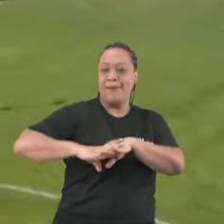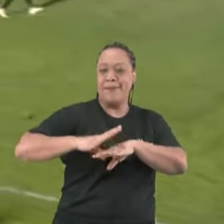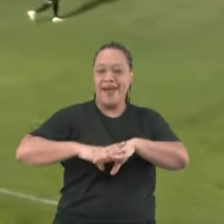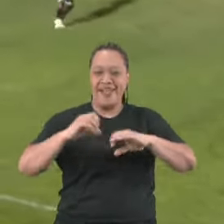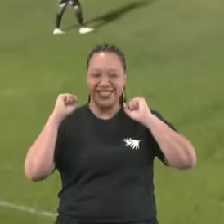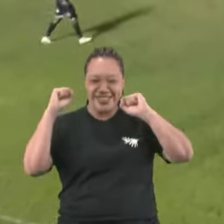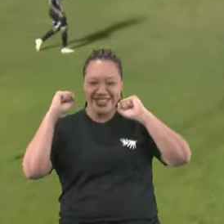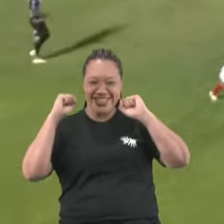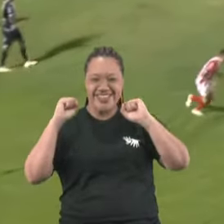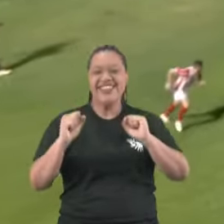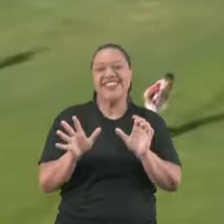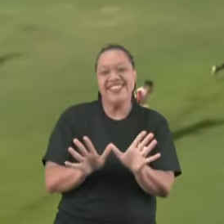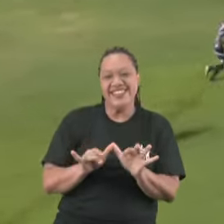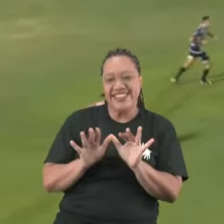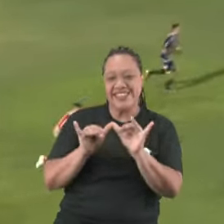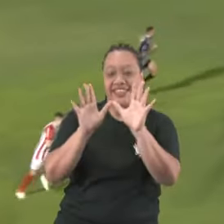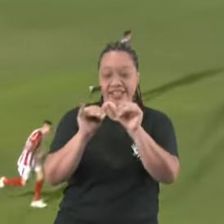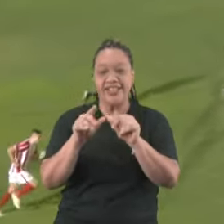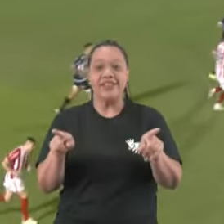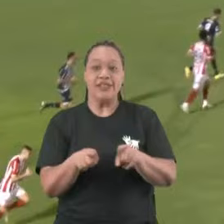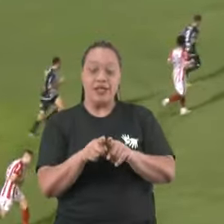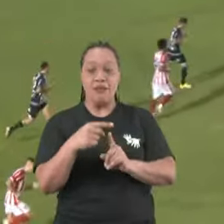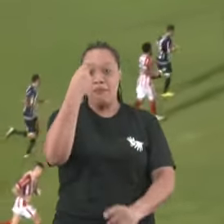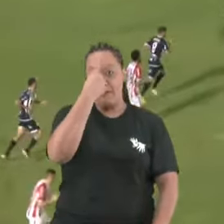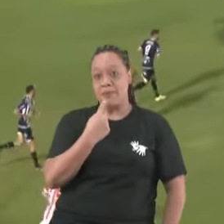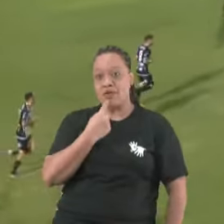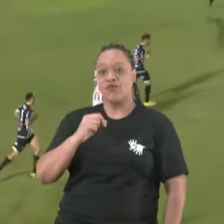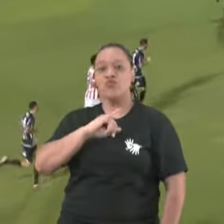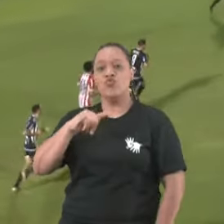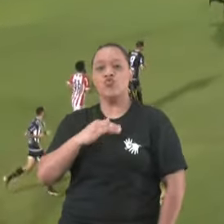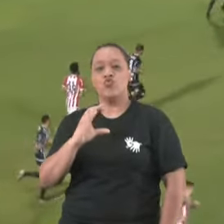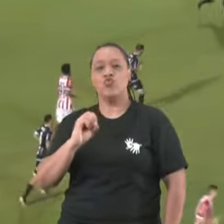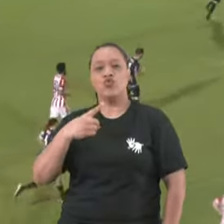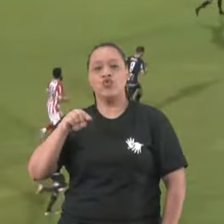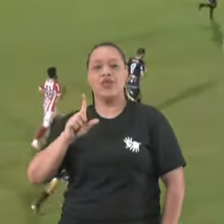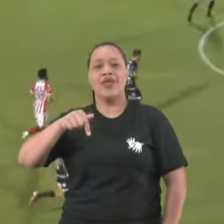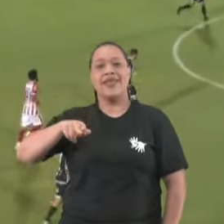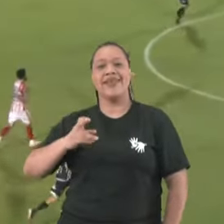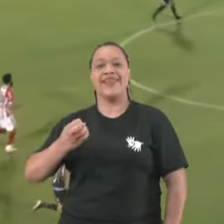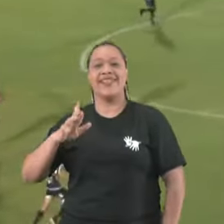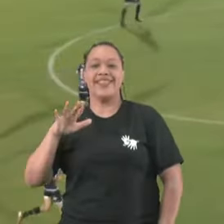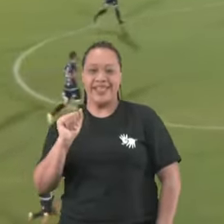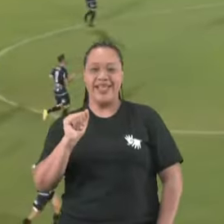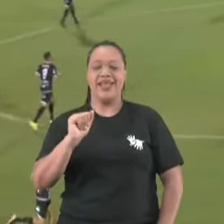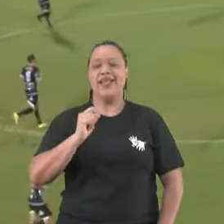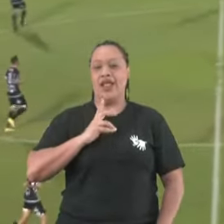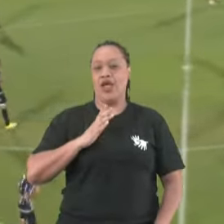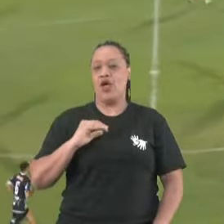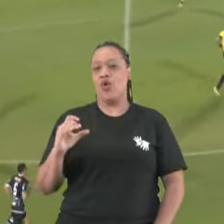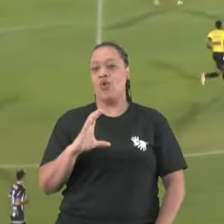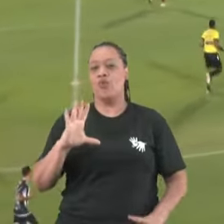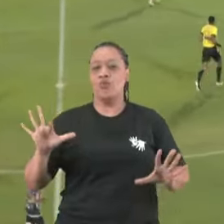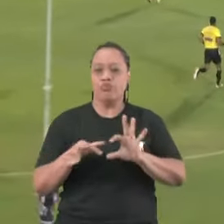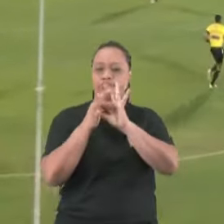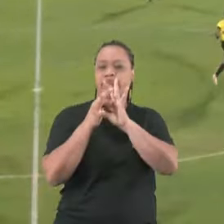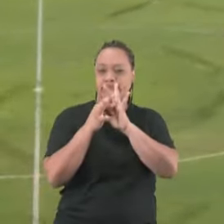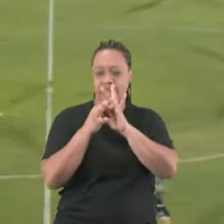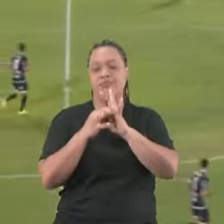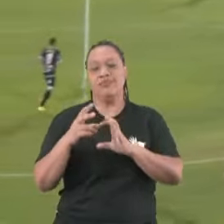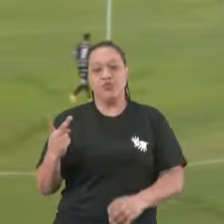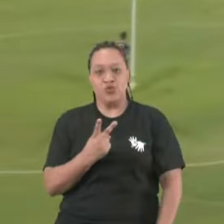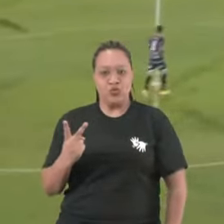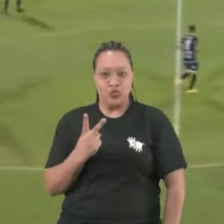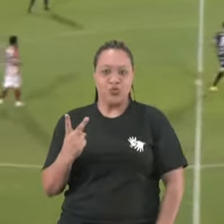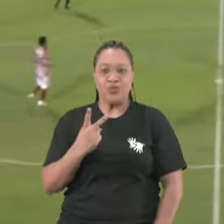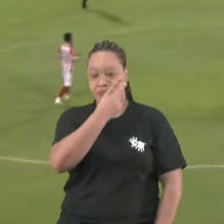a Nívia Carla, o perfil José Quitéria, deve ser conta conjunta, né? Ricardo Dantas,